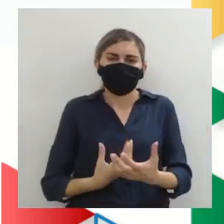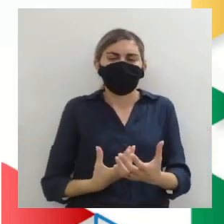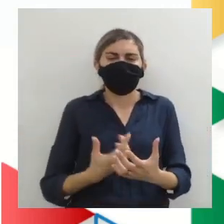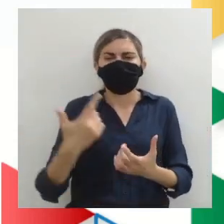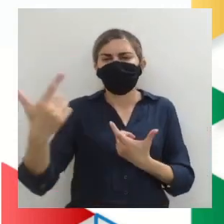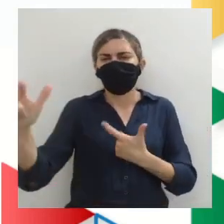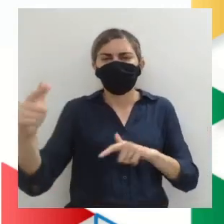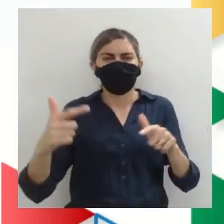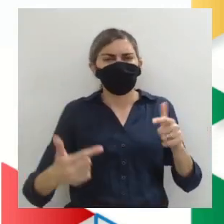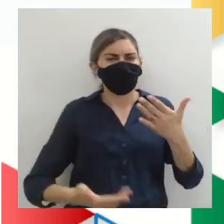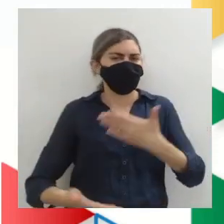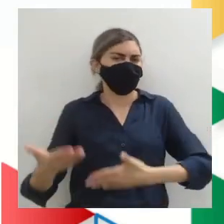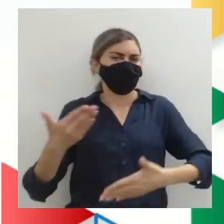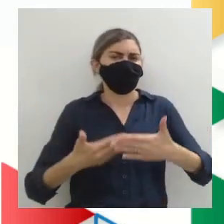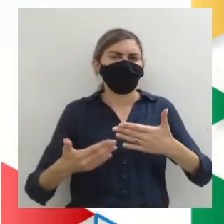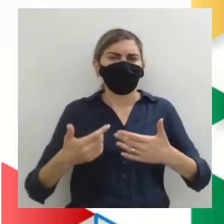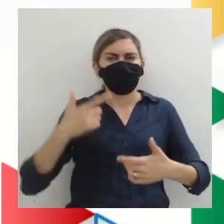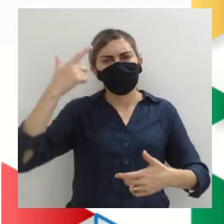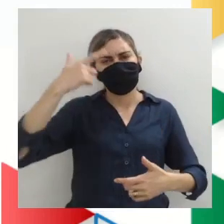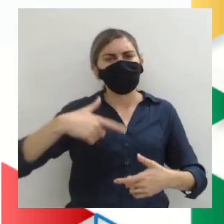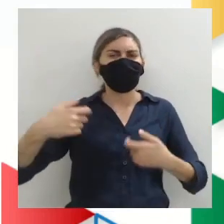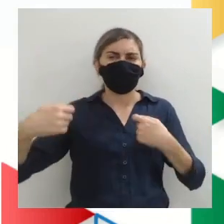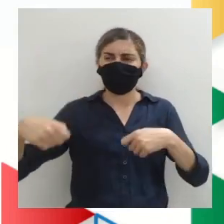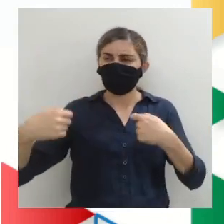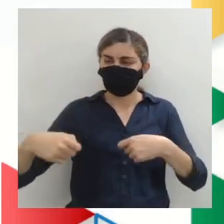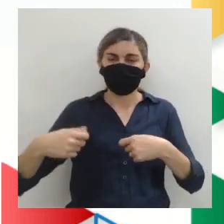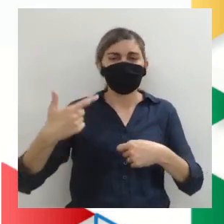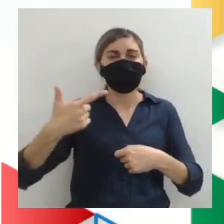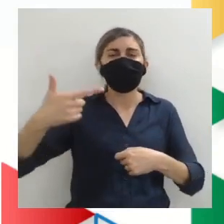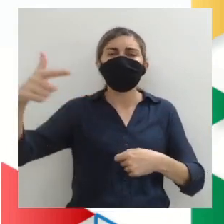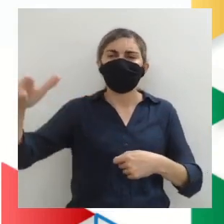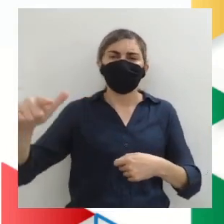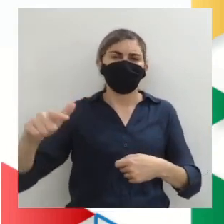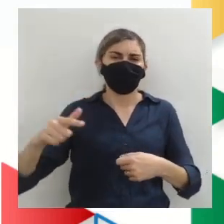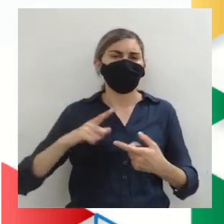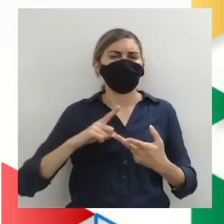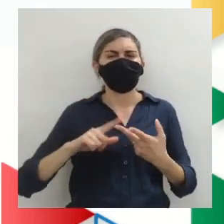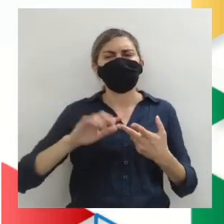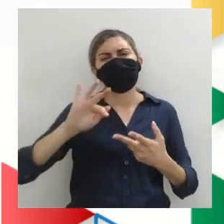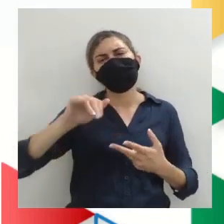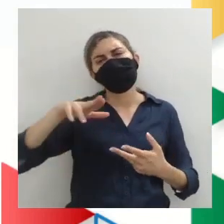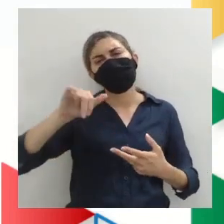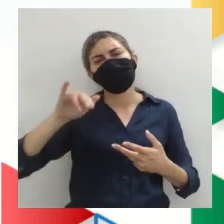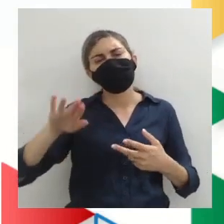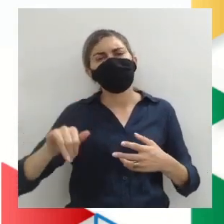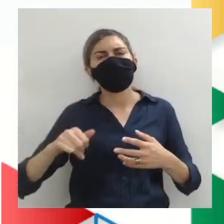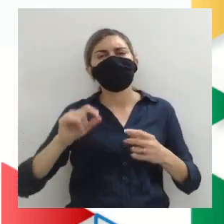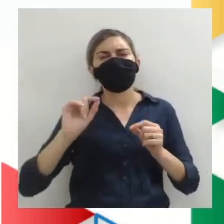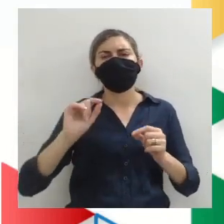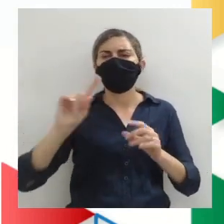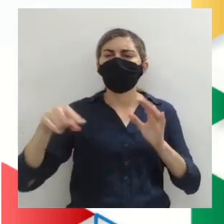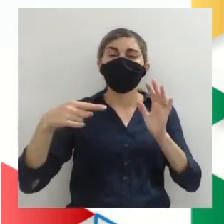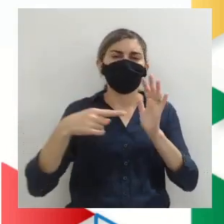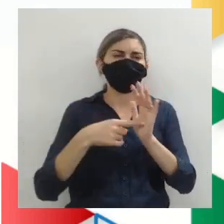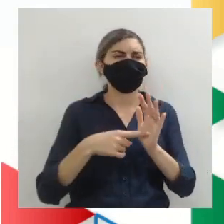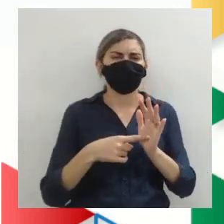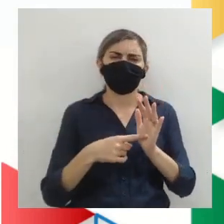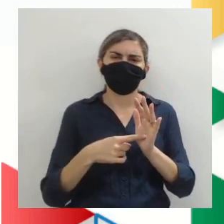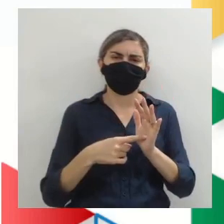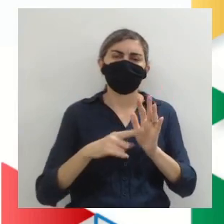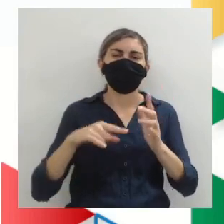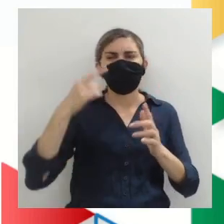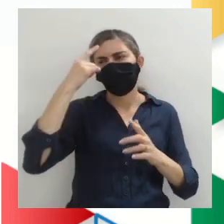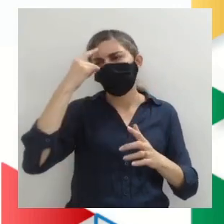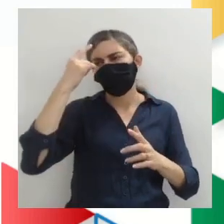ao outro, ou seja, ser necessário. Princípio da finalidade, trata-se do objetivo, ou seja,